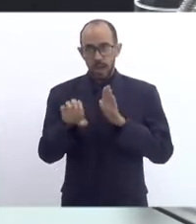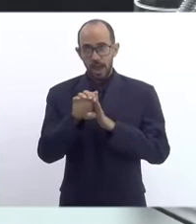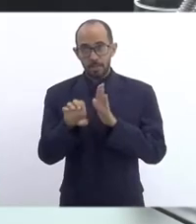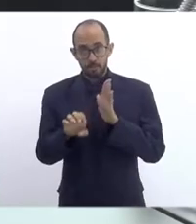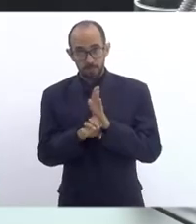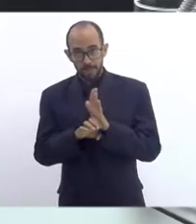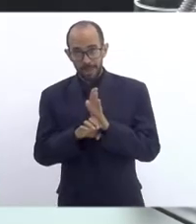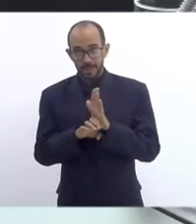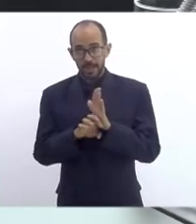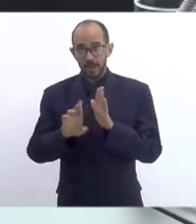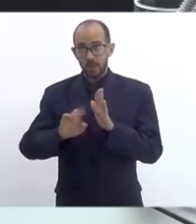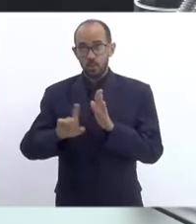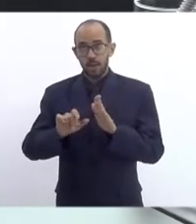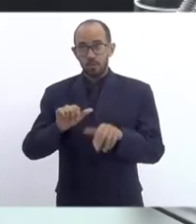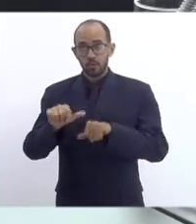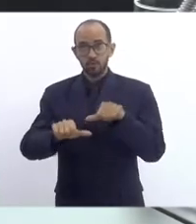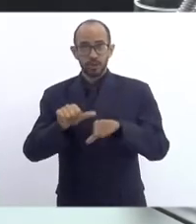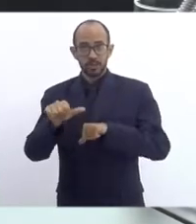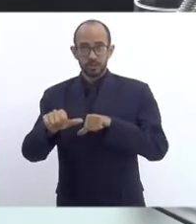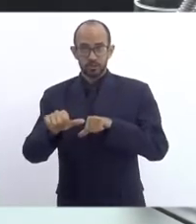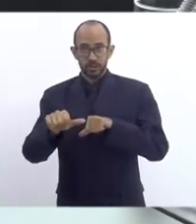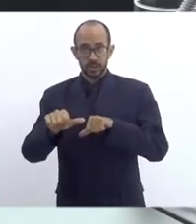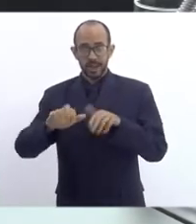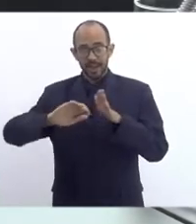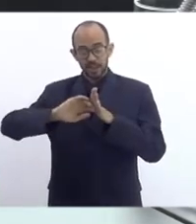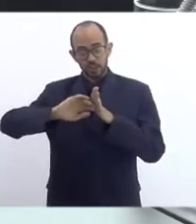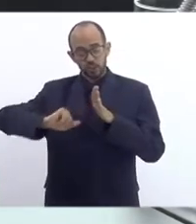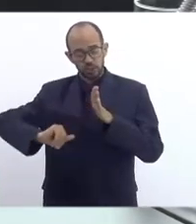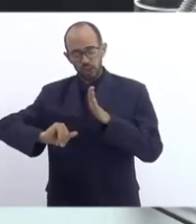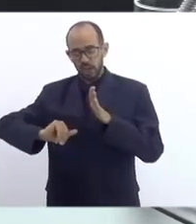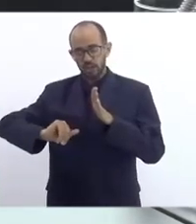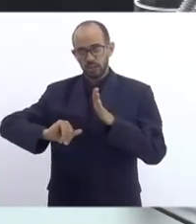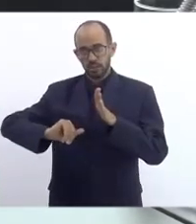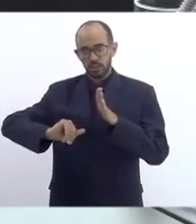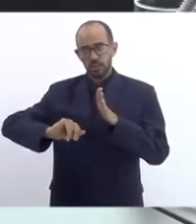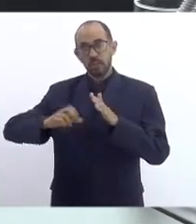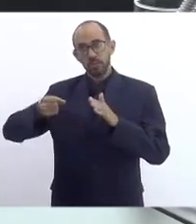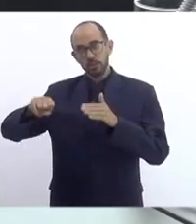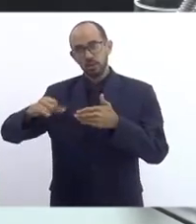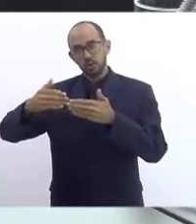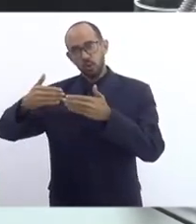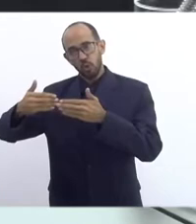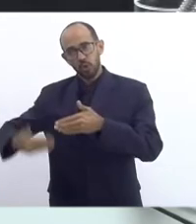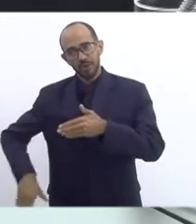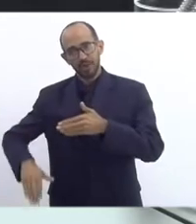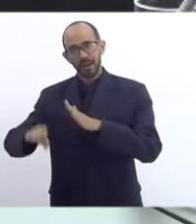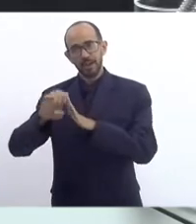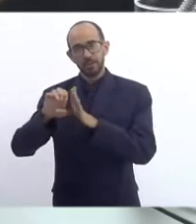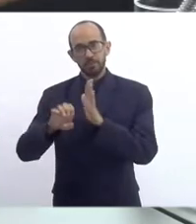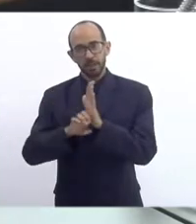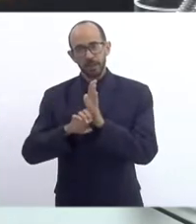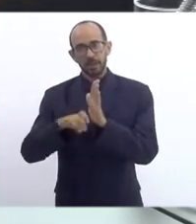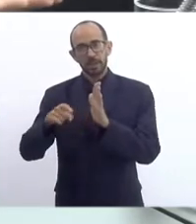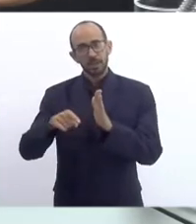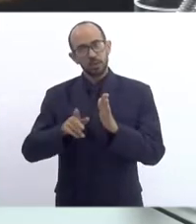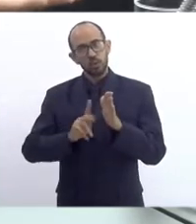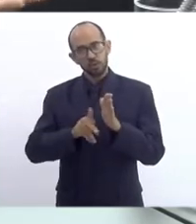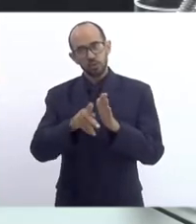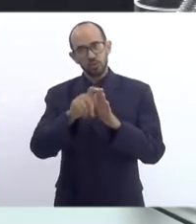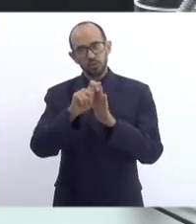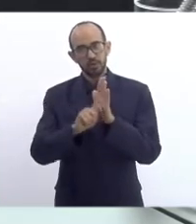A emenda não é modificativa. É a emenda é supressiva. Se eu contrário à emenda supressiva, eu estou mantendo o texto original.